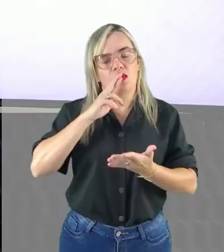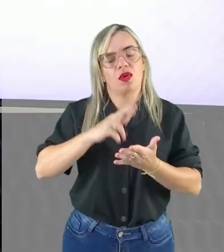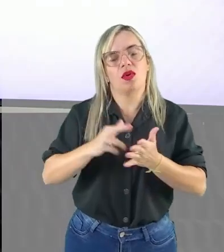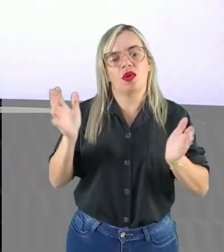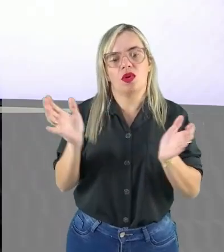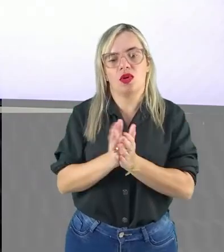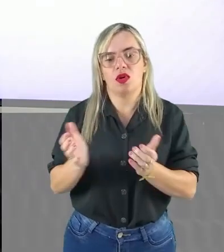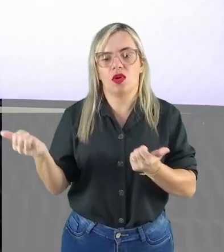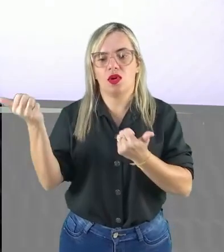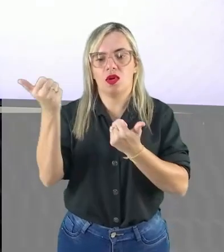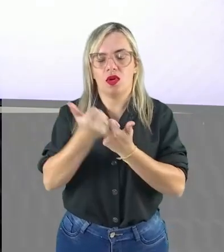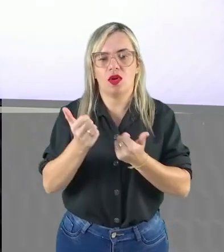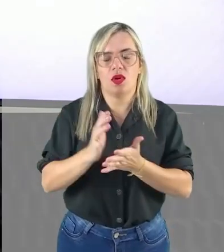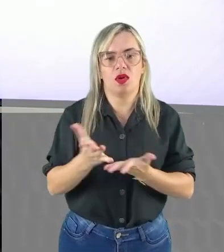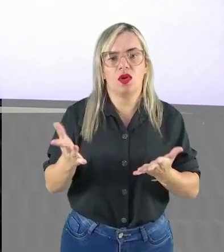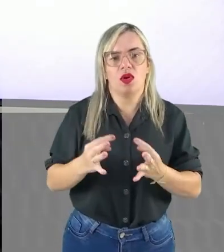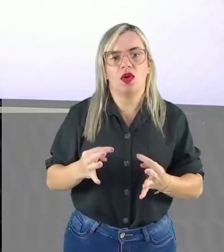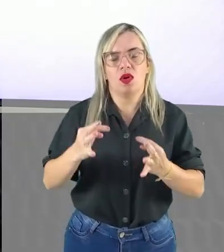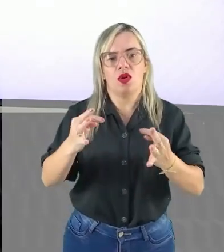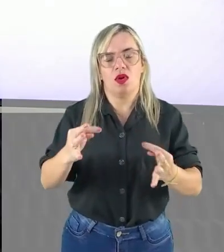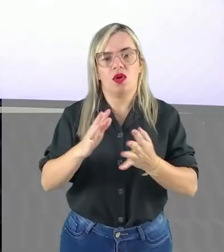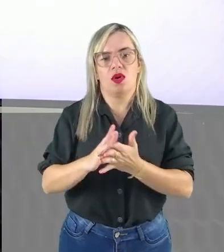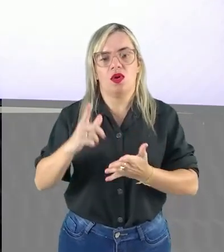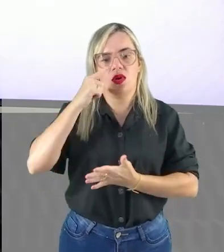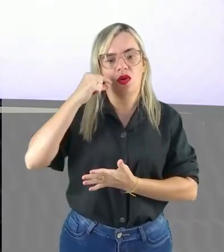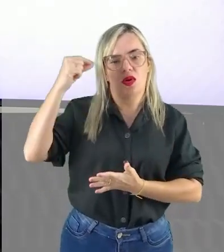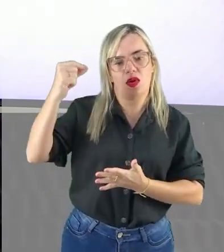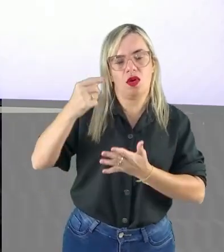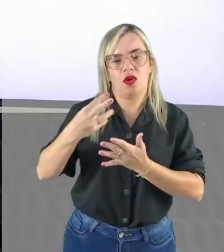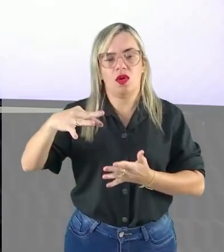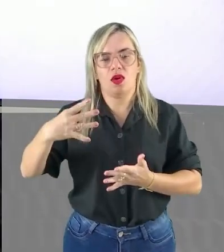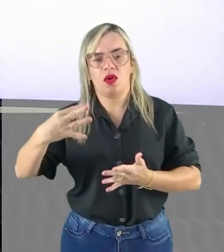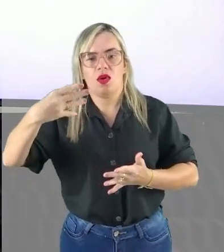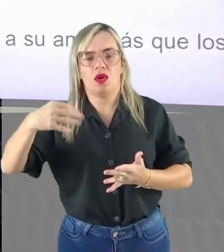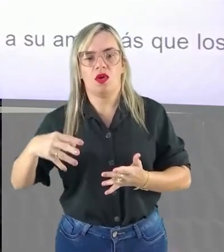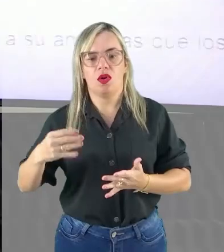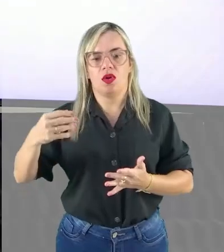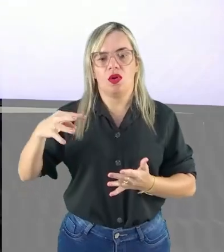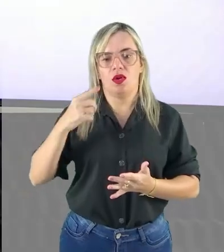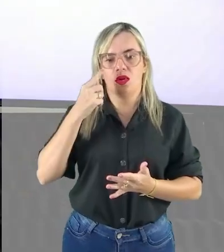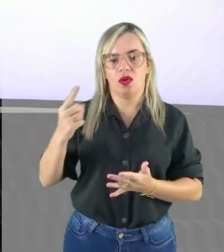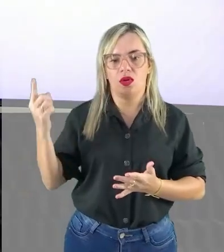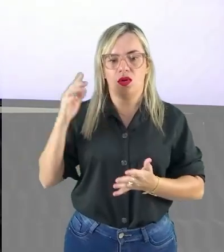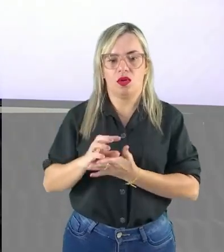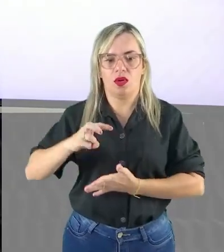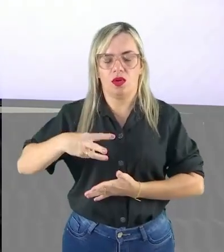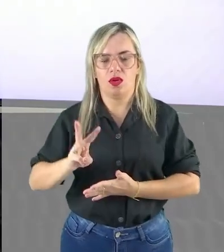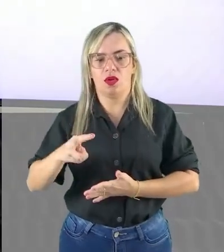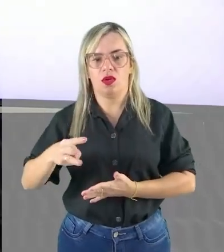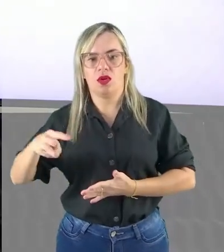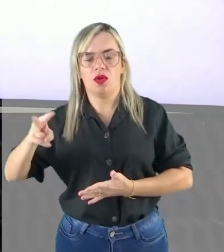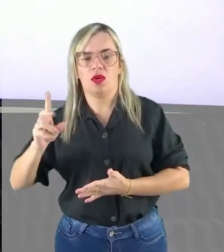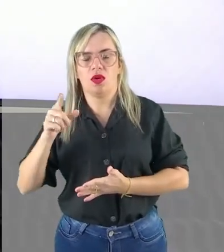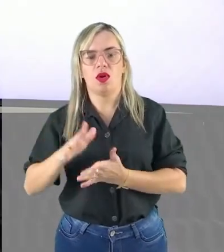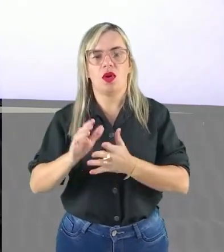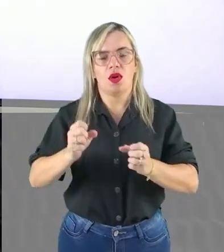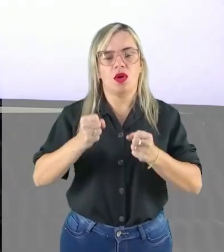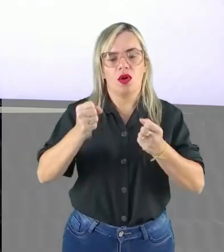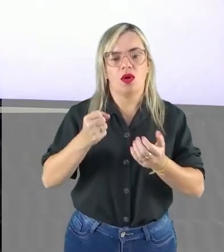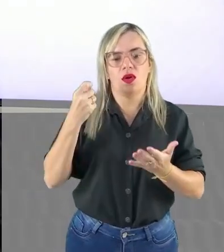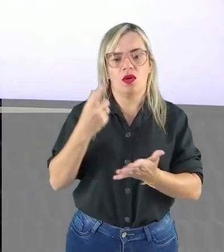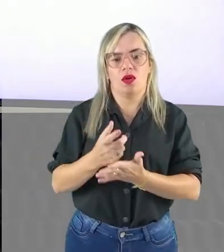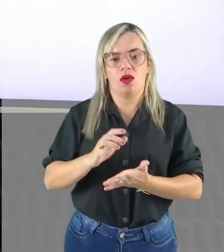o RoboKit. Ou seja, você pode comprar, tá, no site, ele fala lá do site. Bora ver aqui, ó. Pode adquirir no Japão